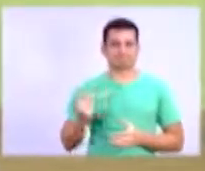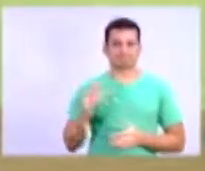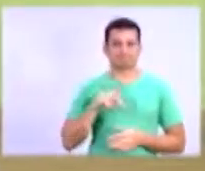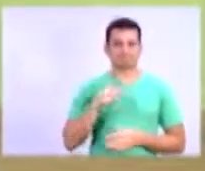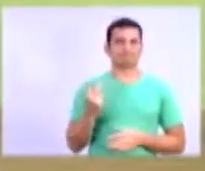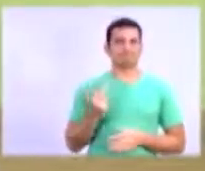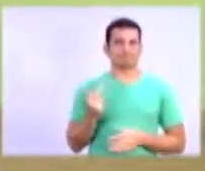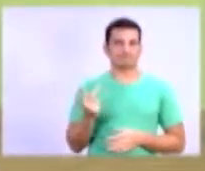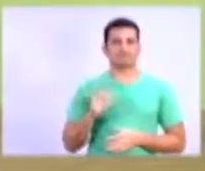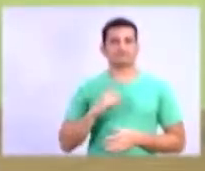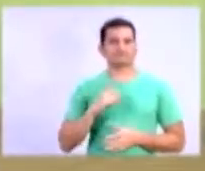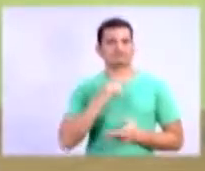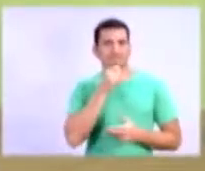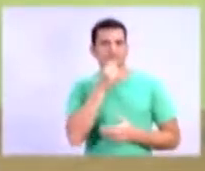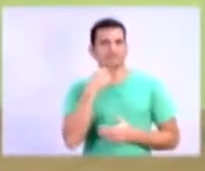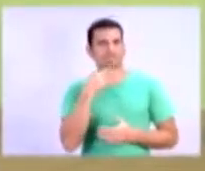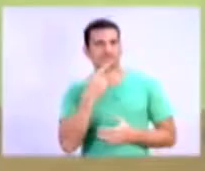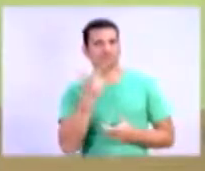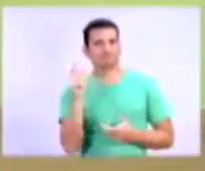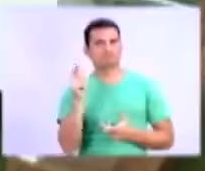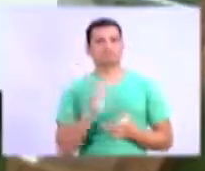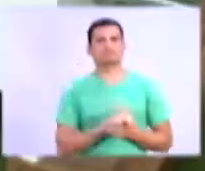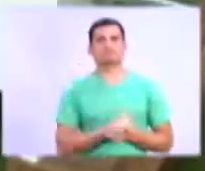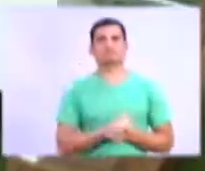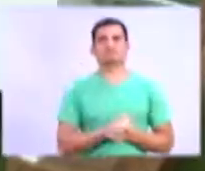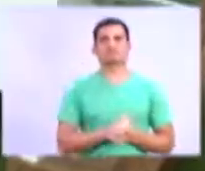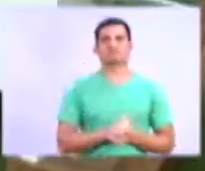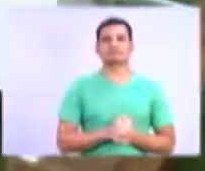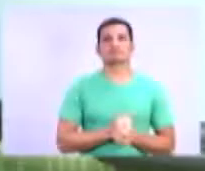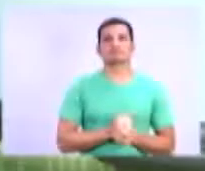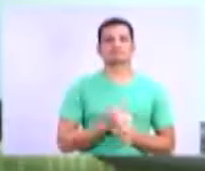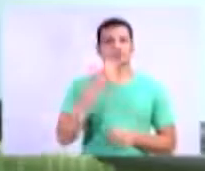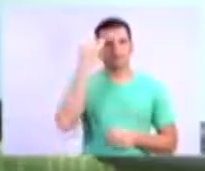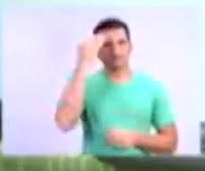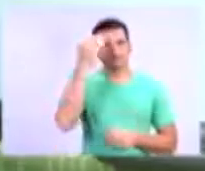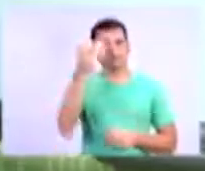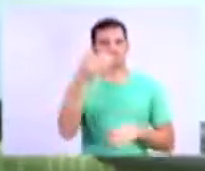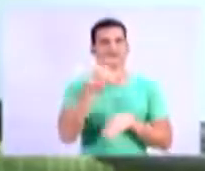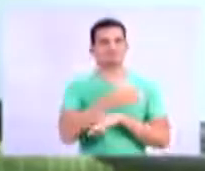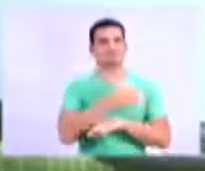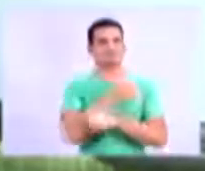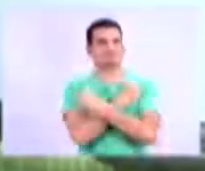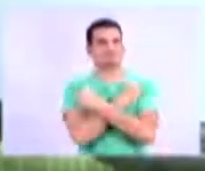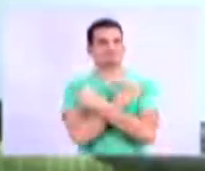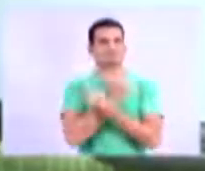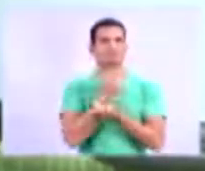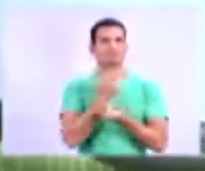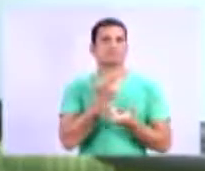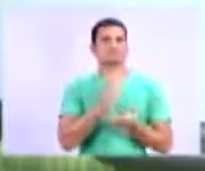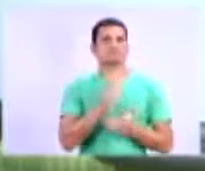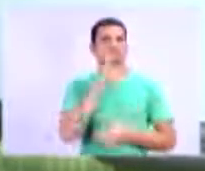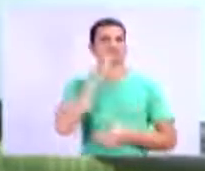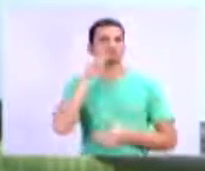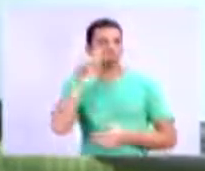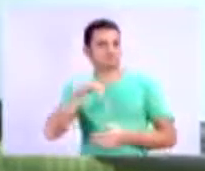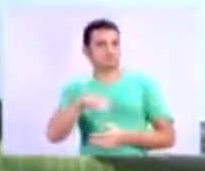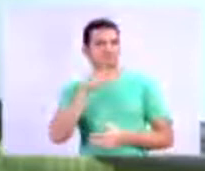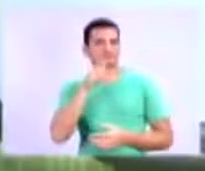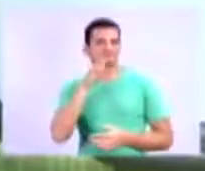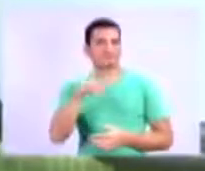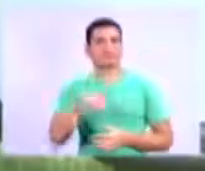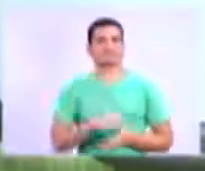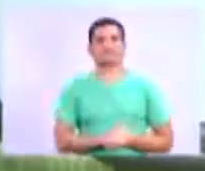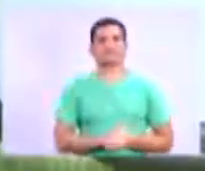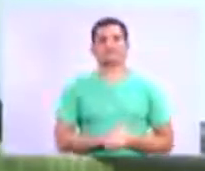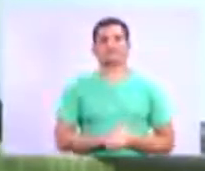para qualquer outras dúvidas. Professora. Obrigada a participação de todos, um abraço para os conterrâneos de Guajará-Mirim, né,